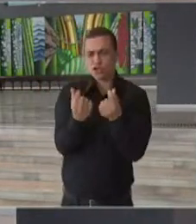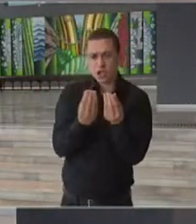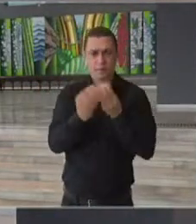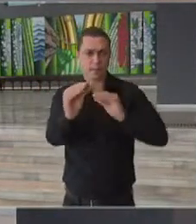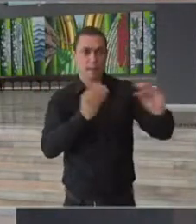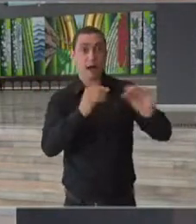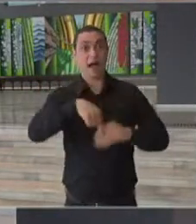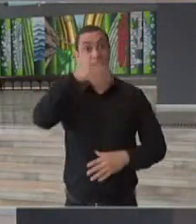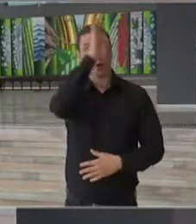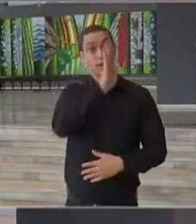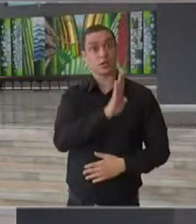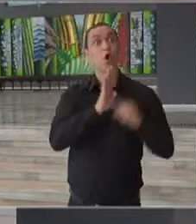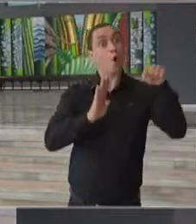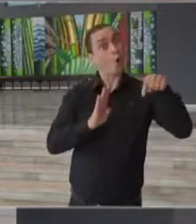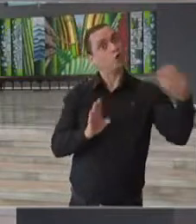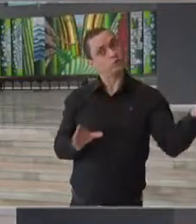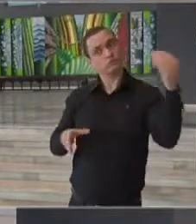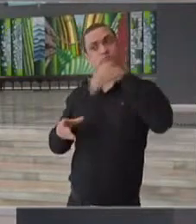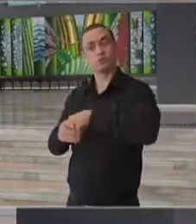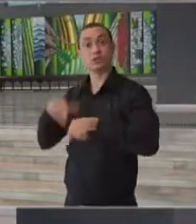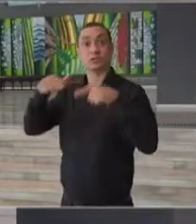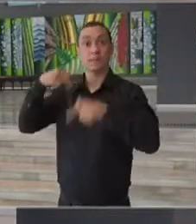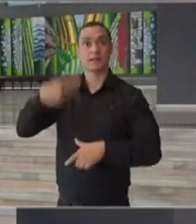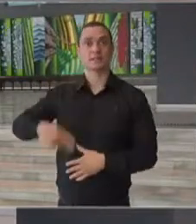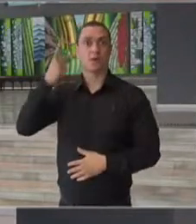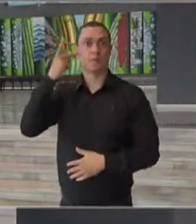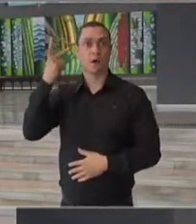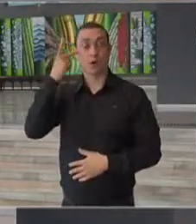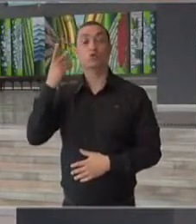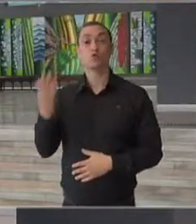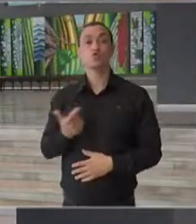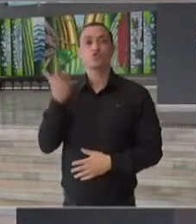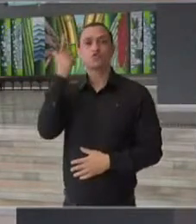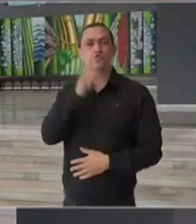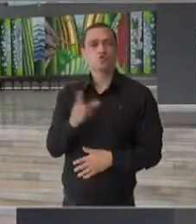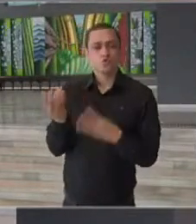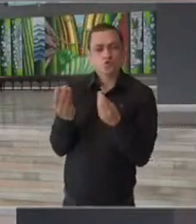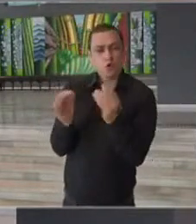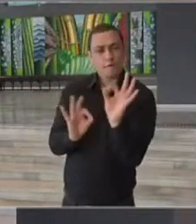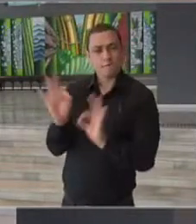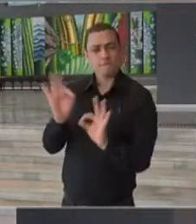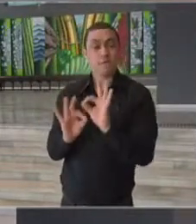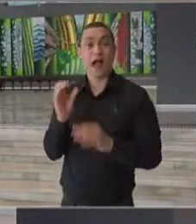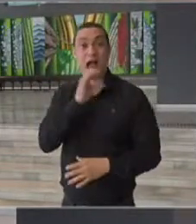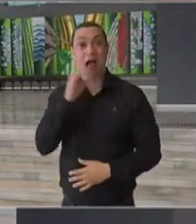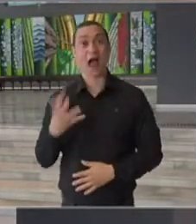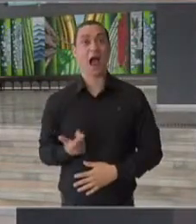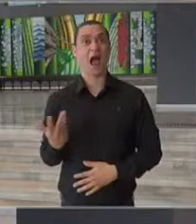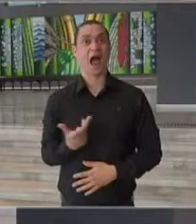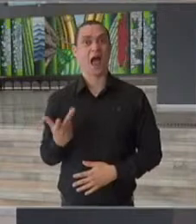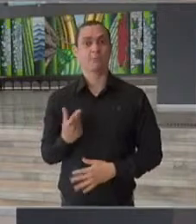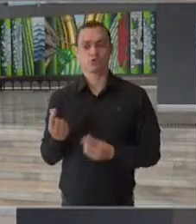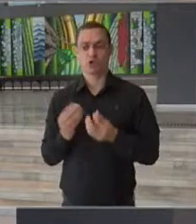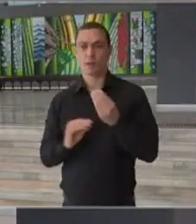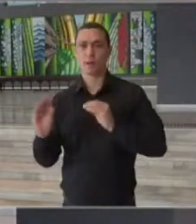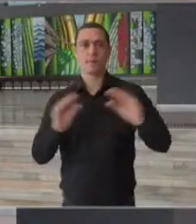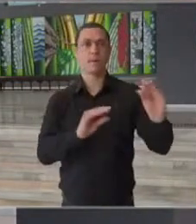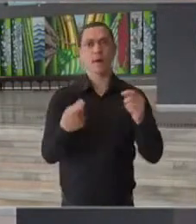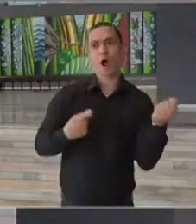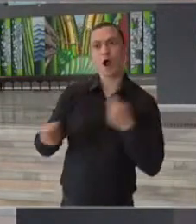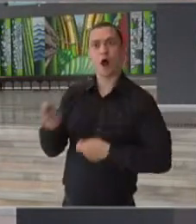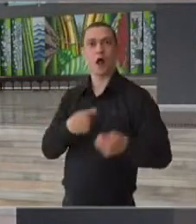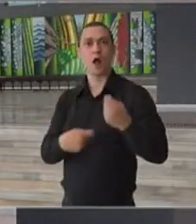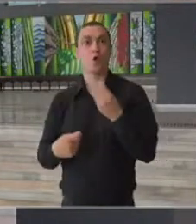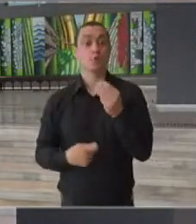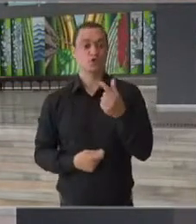no Brasil e hoje compondo a equipe de São Paulo. Nós conseguimos ter um mecanismo muito mais ágil, muito mais eficiente